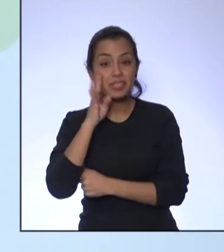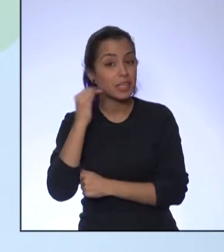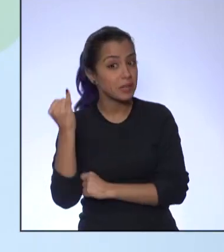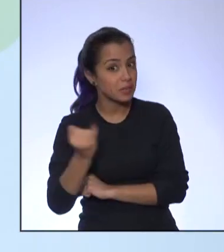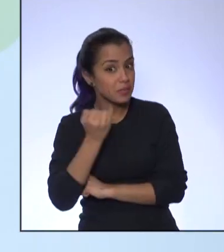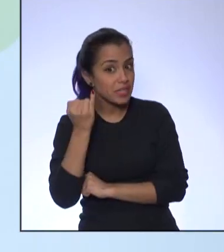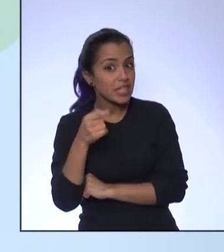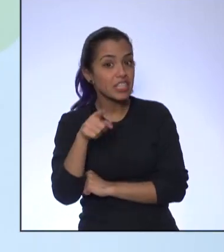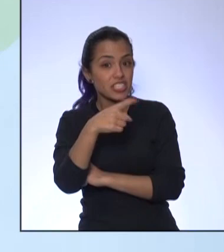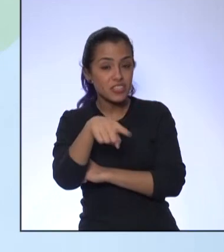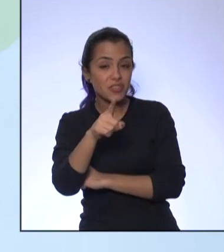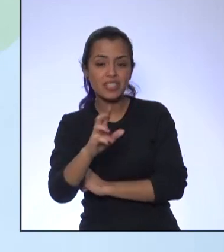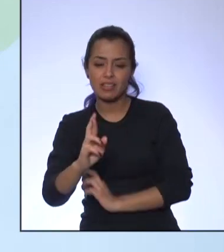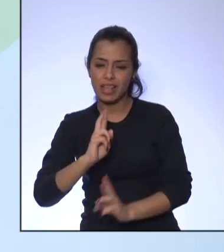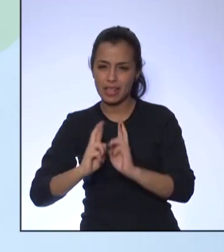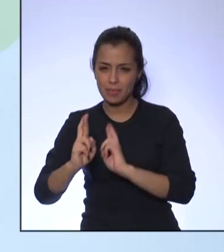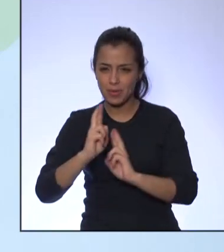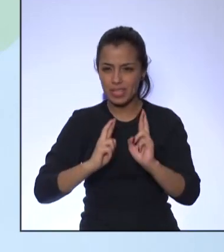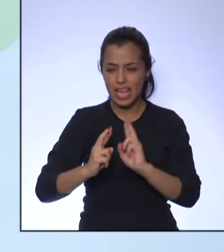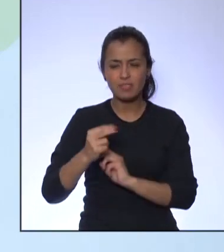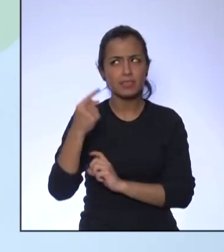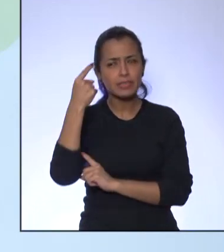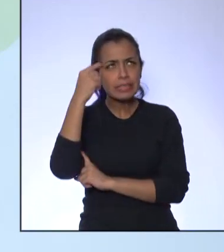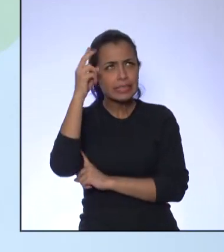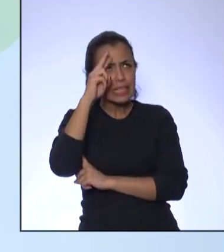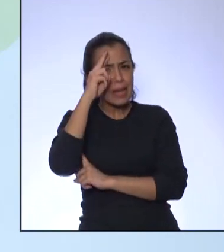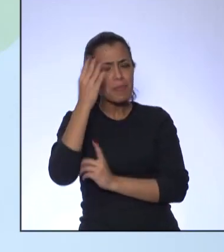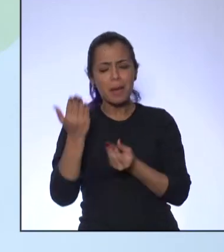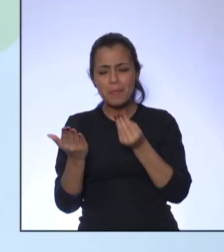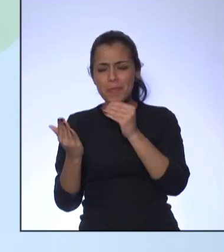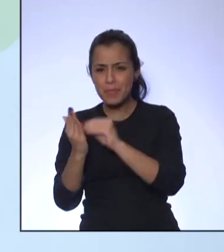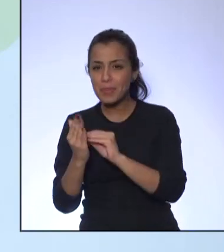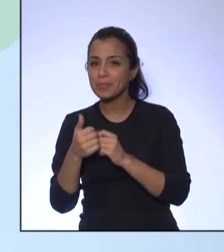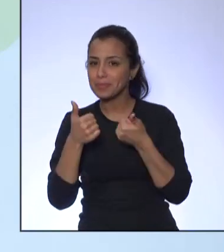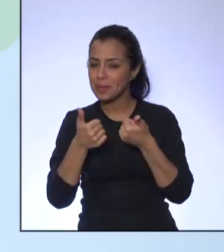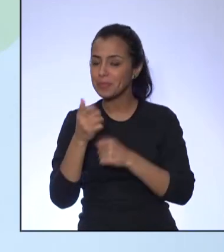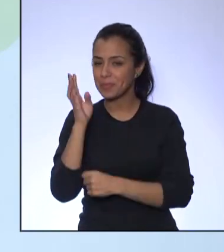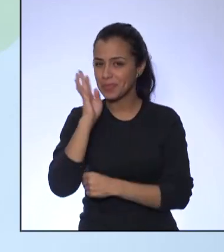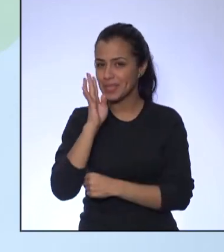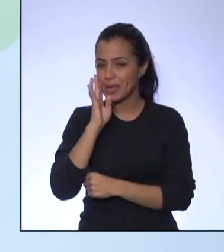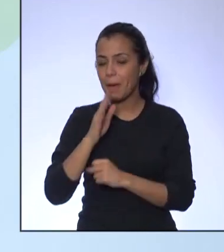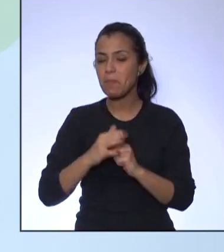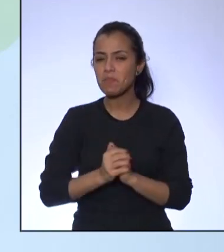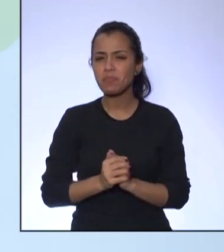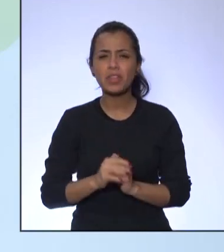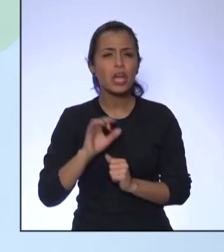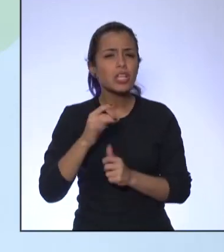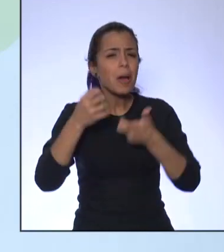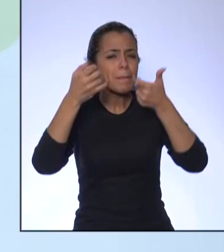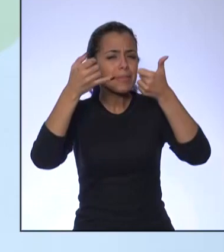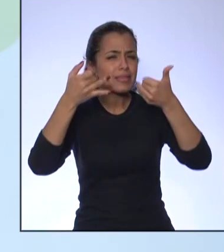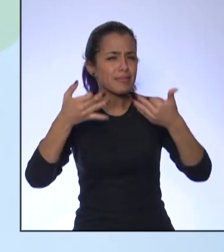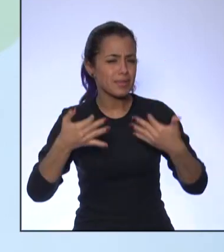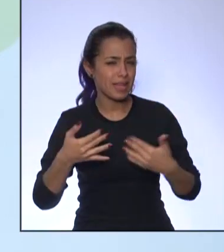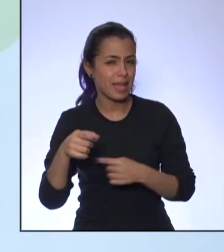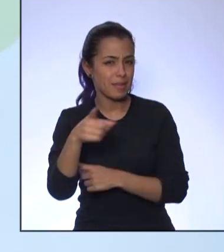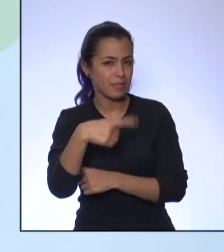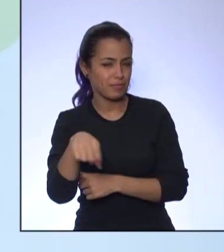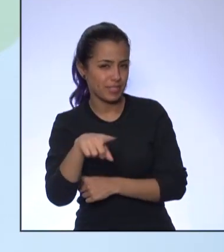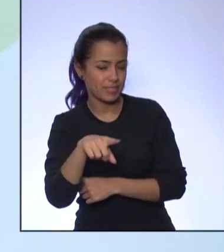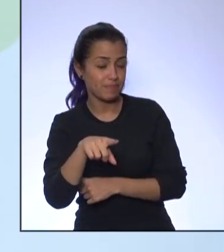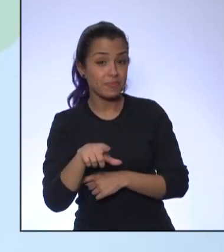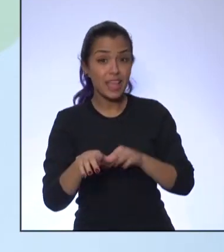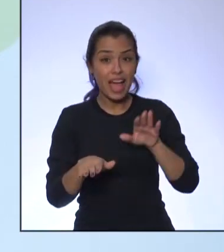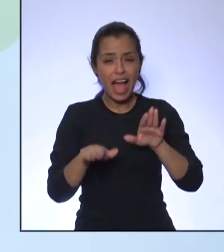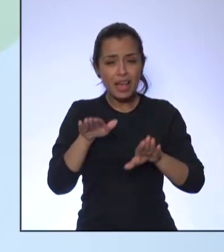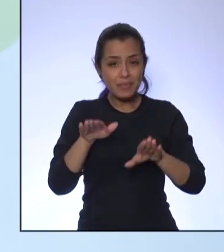positiva, vocês colocarem o que vocês estão lembrando. Só para explicar para vocês, por que normalmente um professor